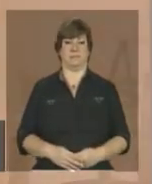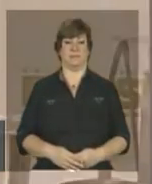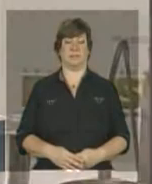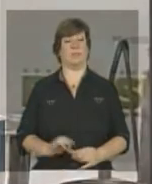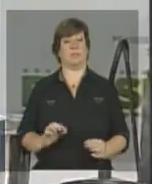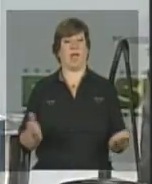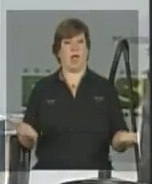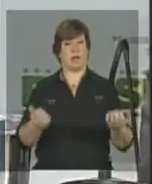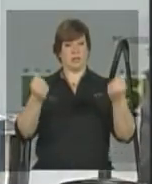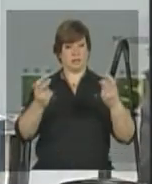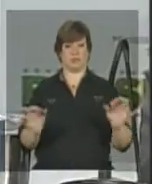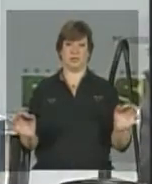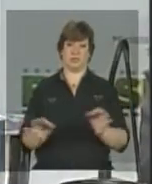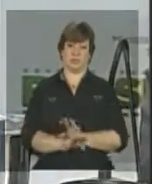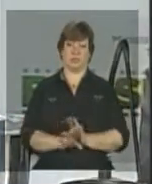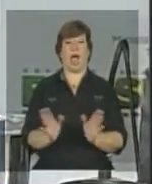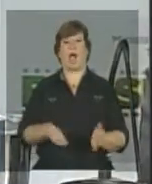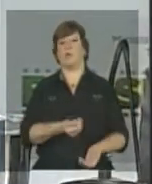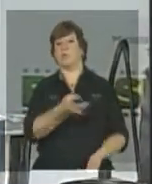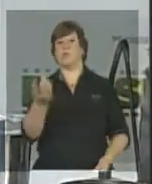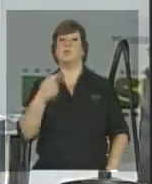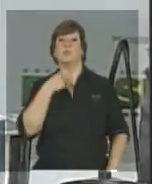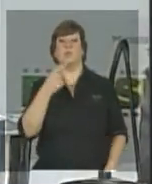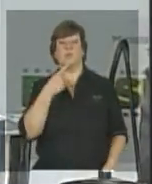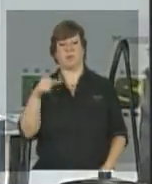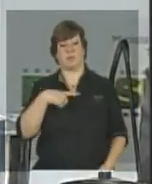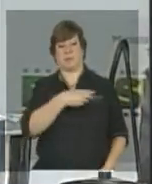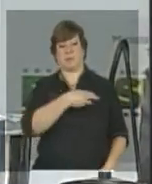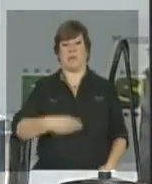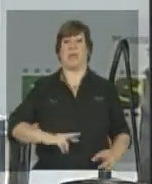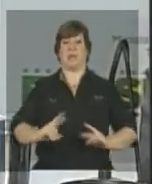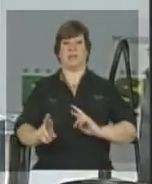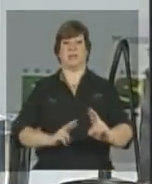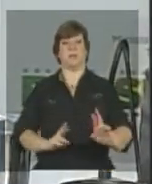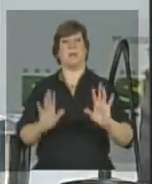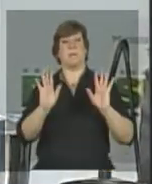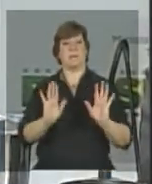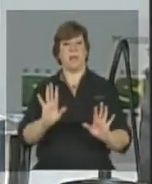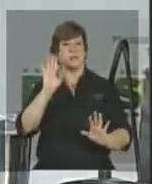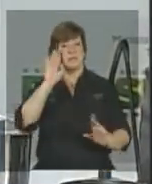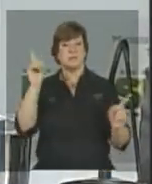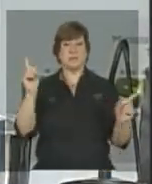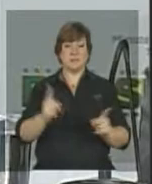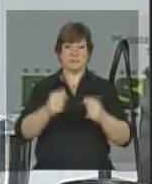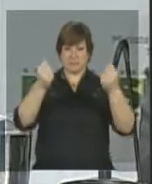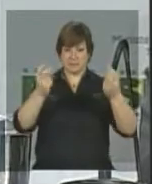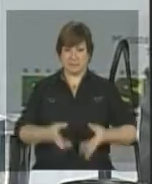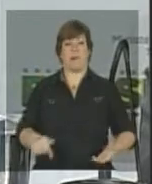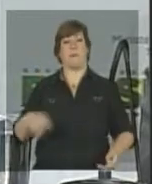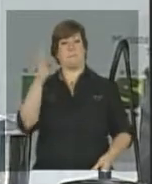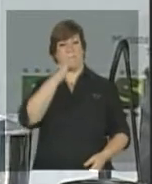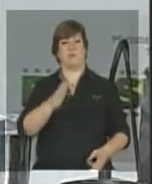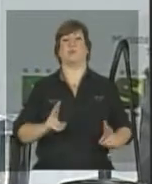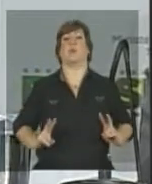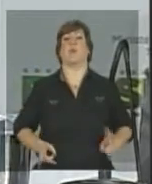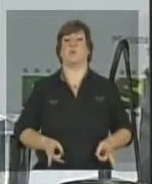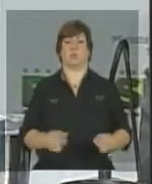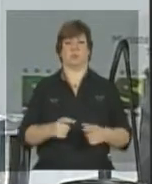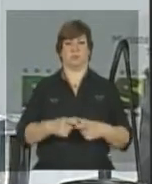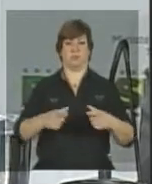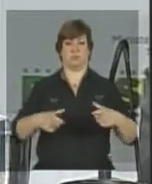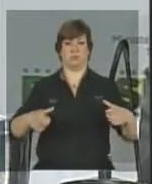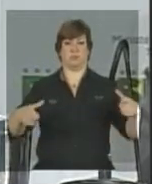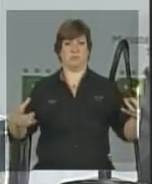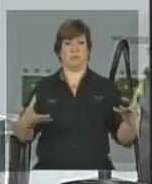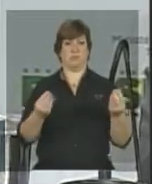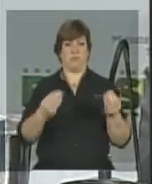Era isso, eu acho que as dúvidas aí o senhor ministro vai responder, mas em resumo, o Brasil continua com crescimento sustentado,